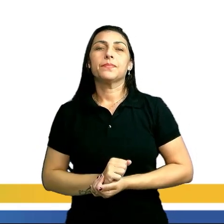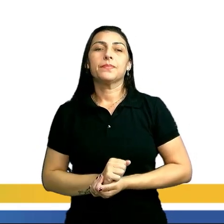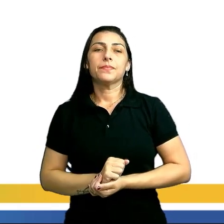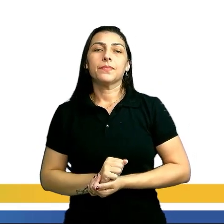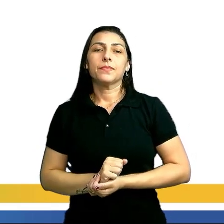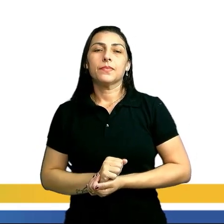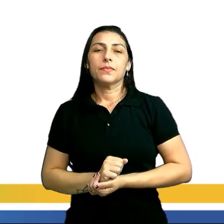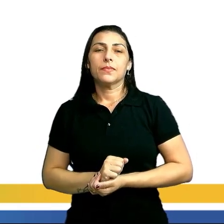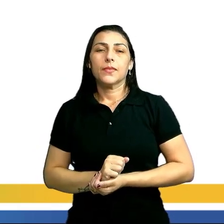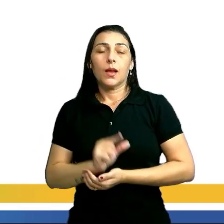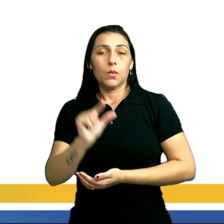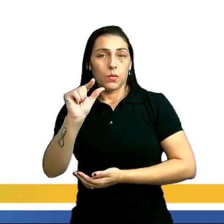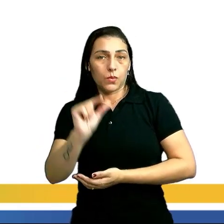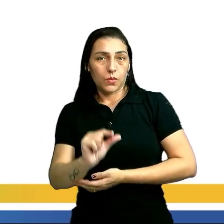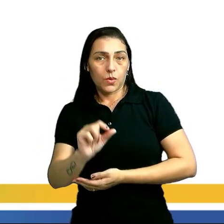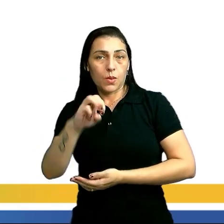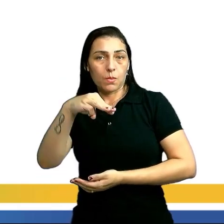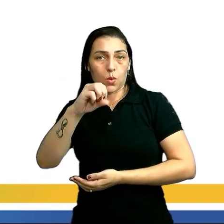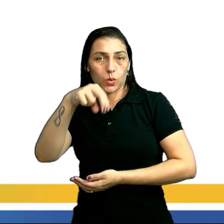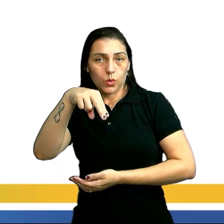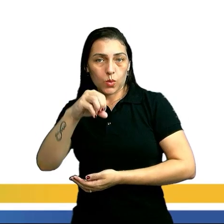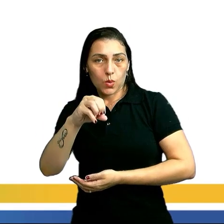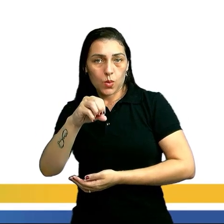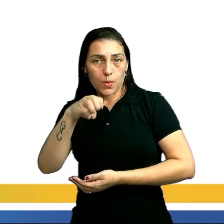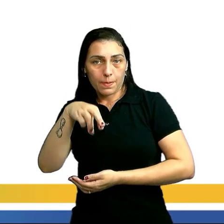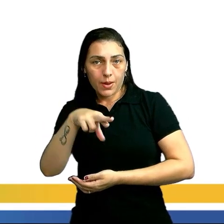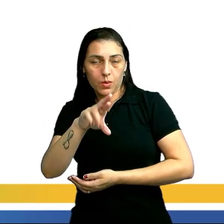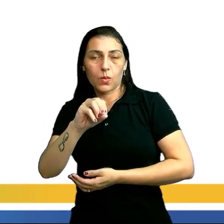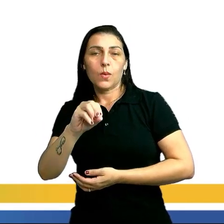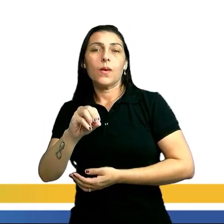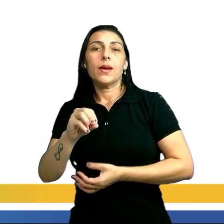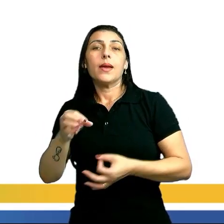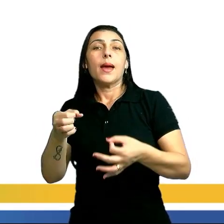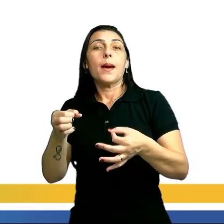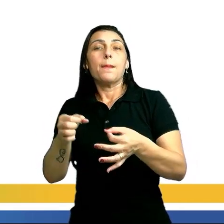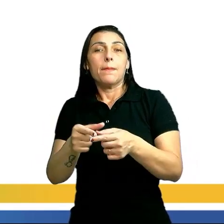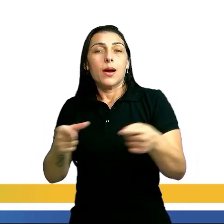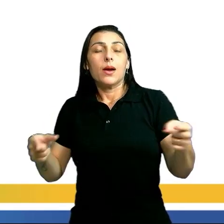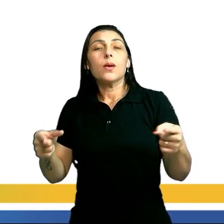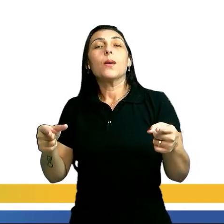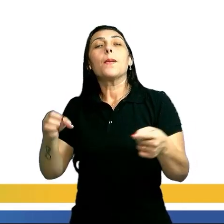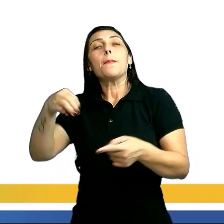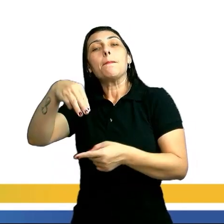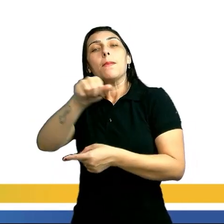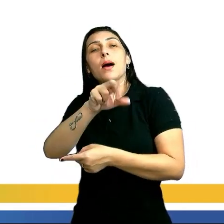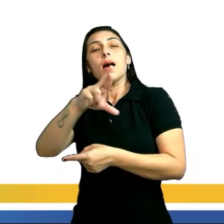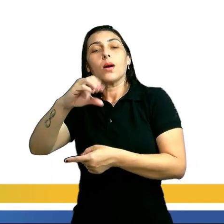Certo? A unidade menor era o monômero e a cadeia maior, macromolécula, polímero.